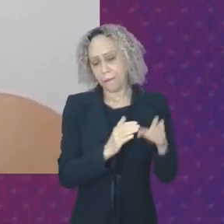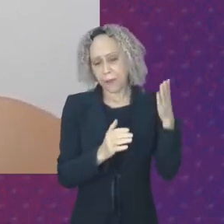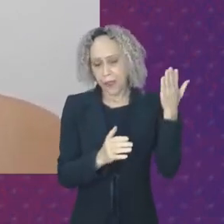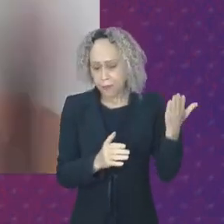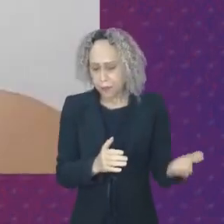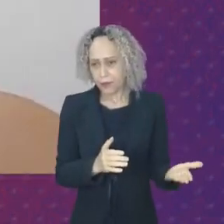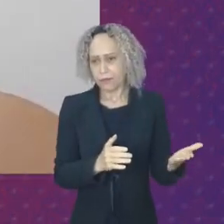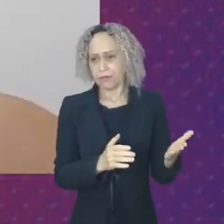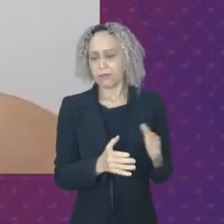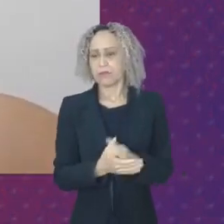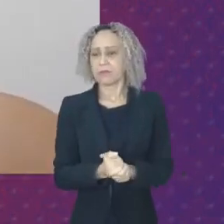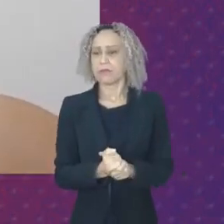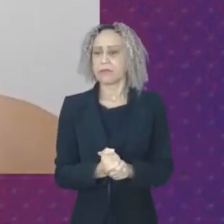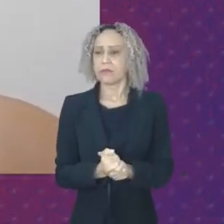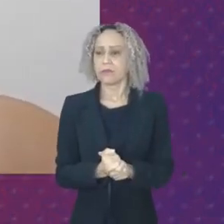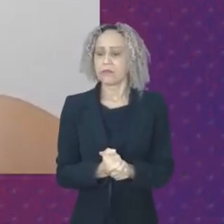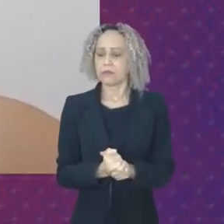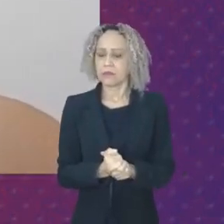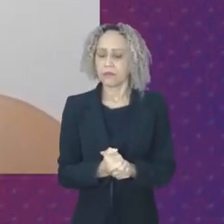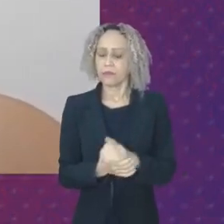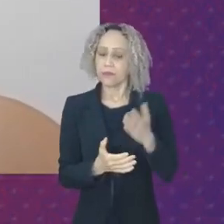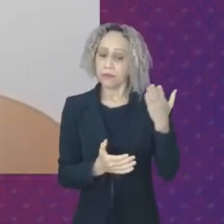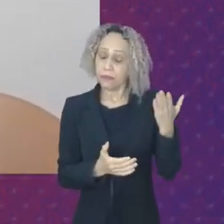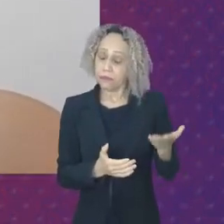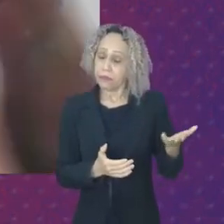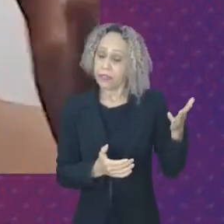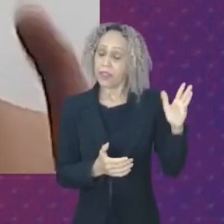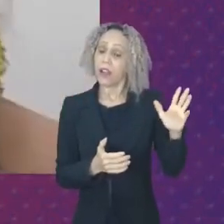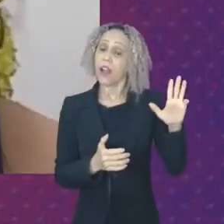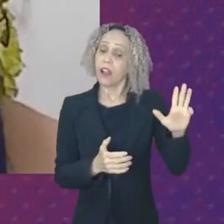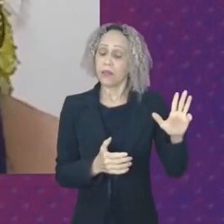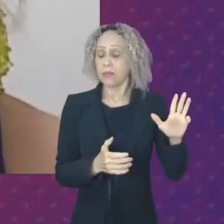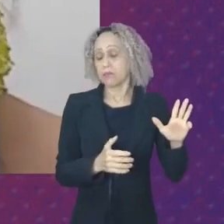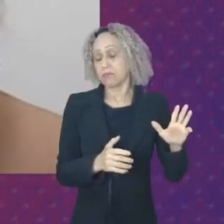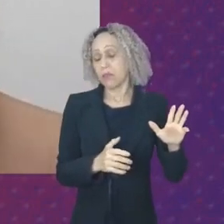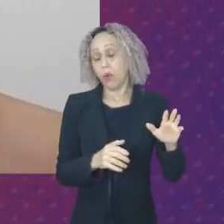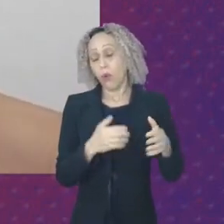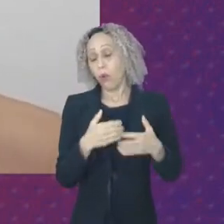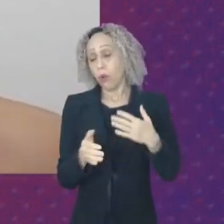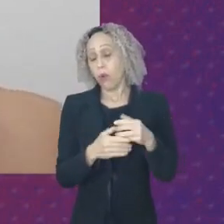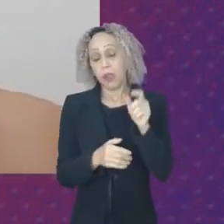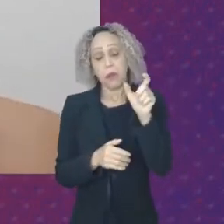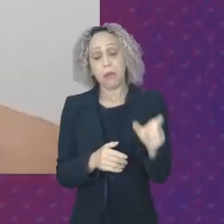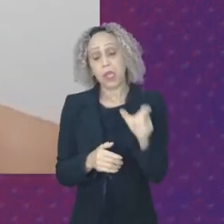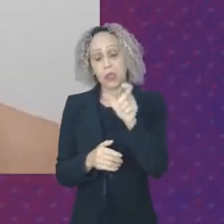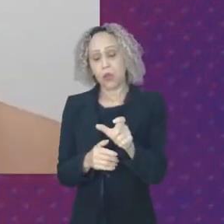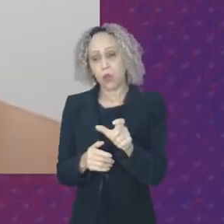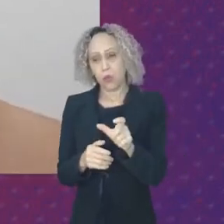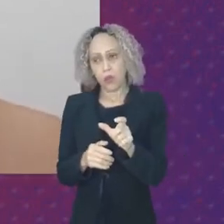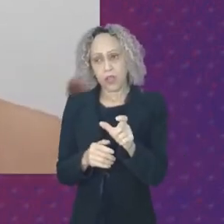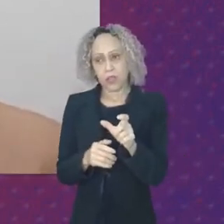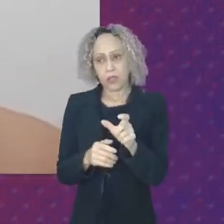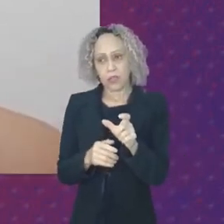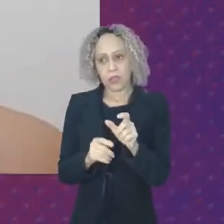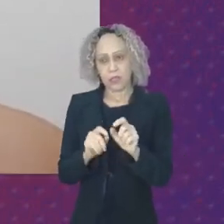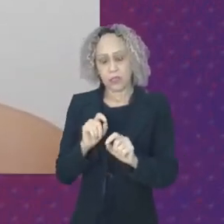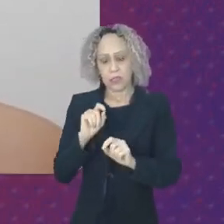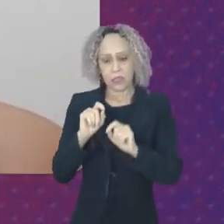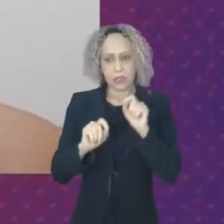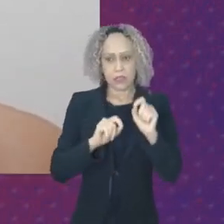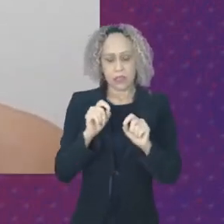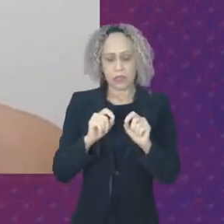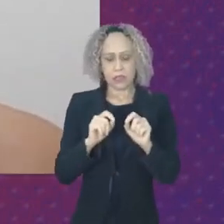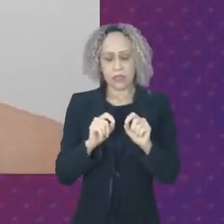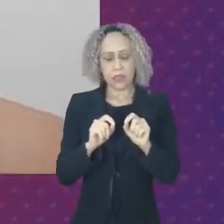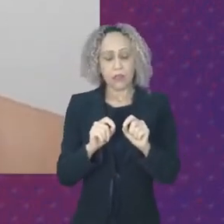que a pessoa, para que se encaixe nesse tipo de arquétipo, ela precisa ter uma construção prévia da sua